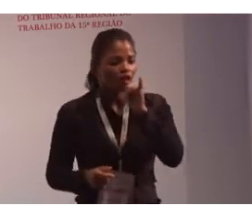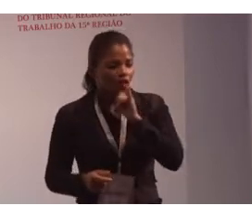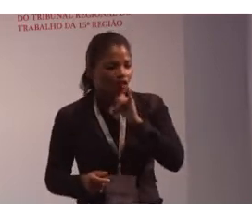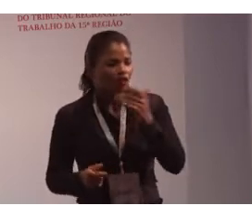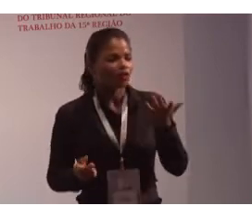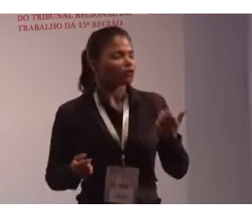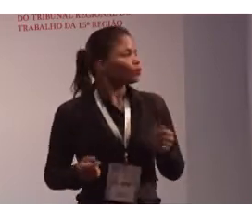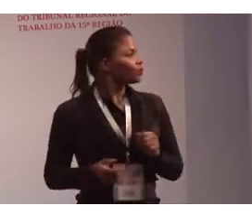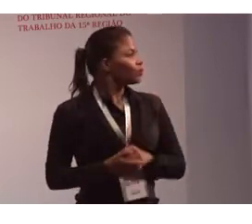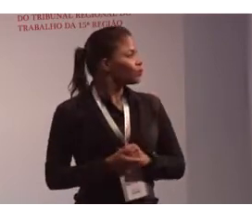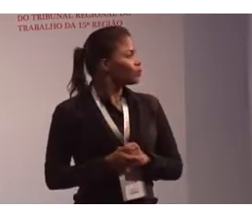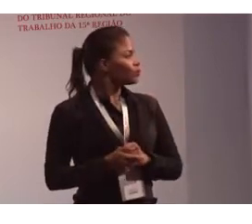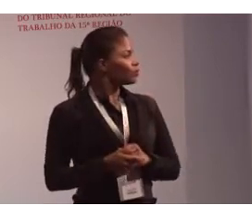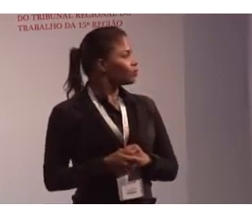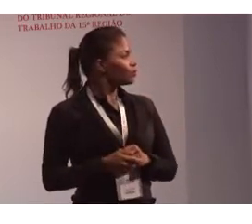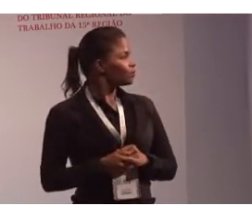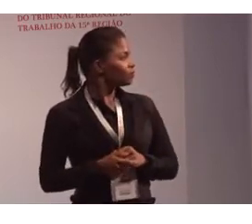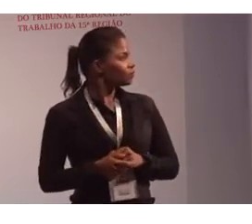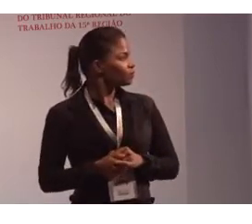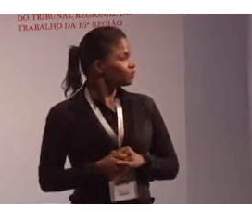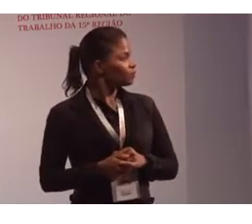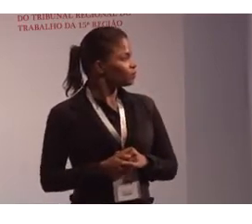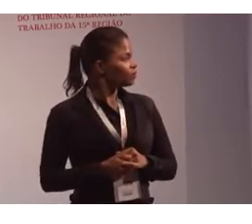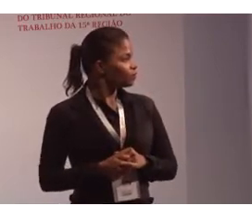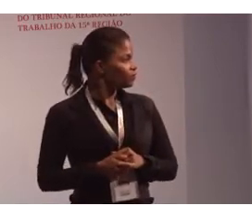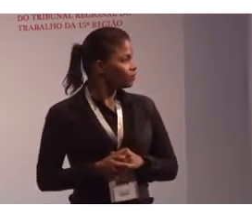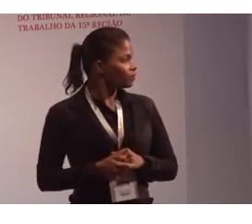eletromagnéticos, ou mesmo